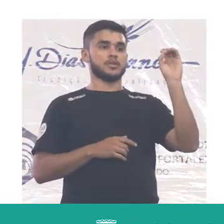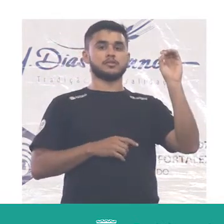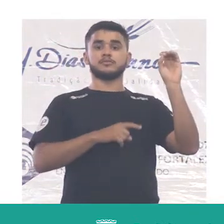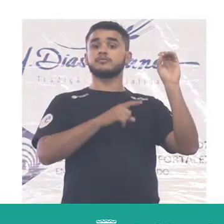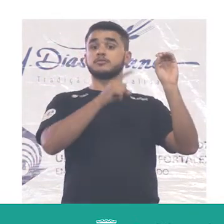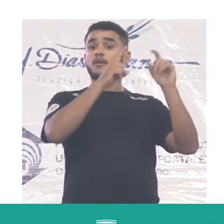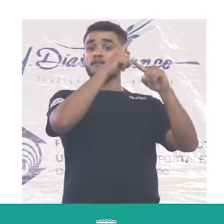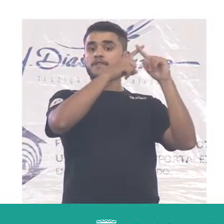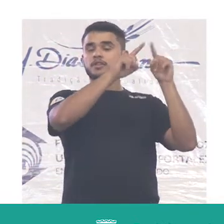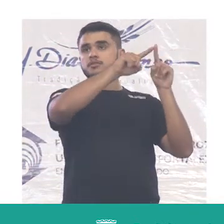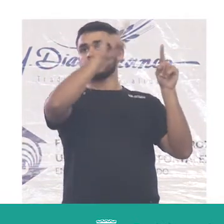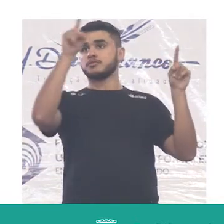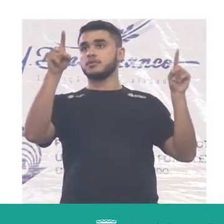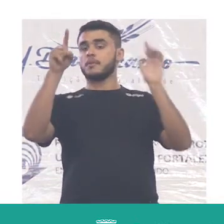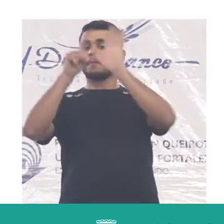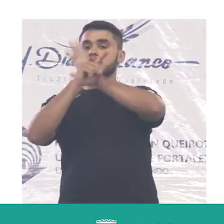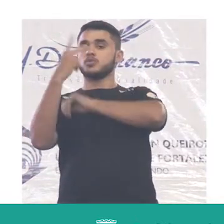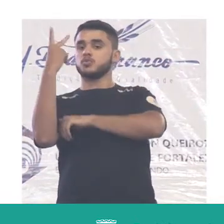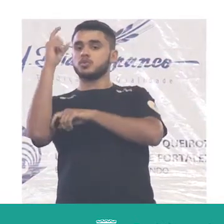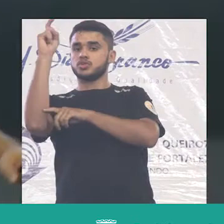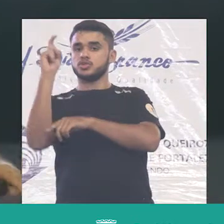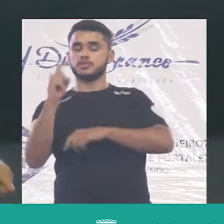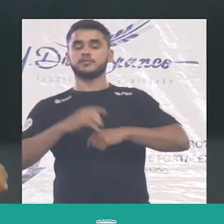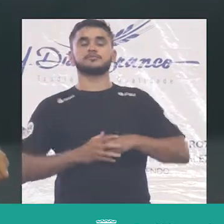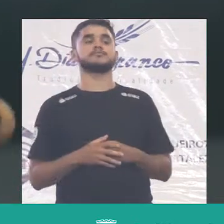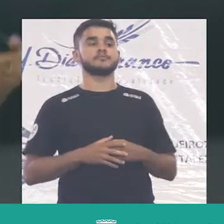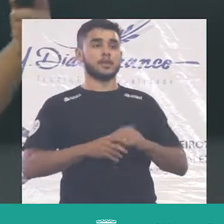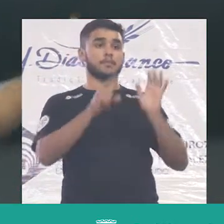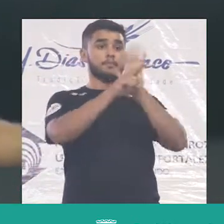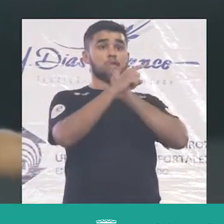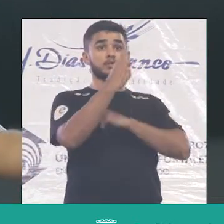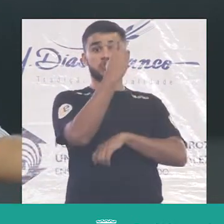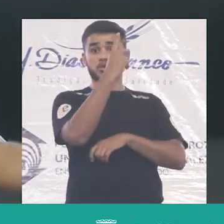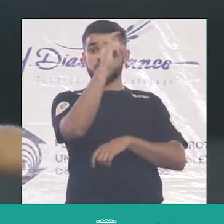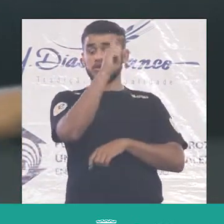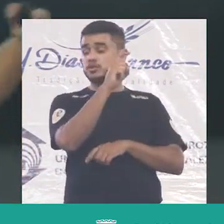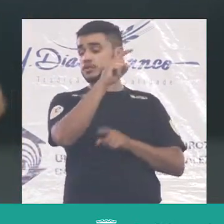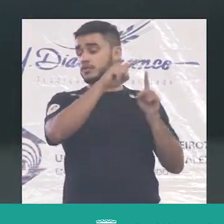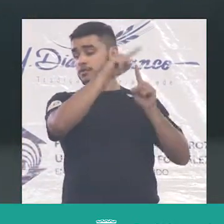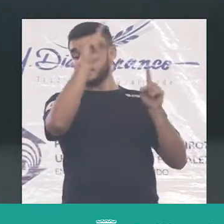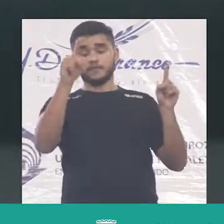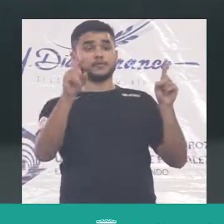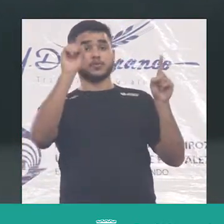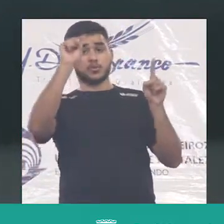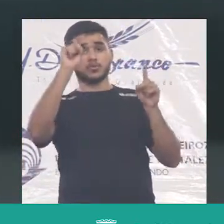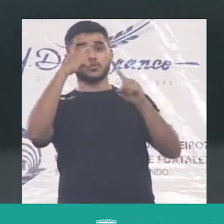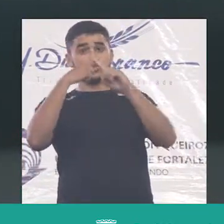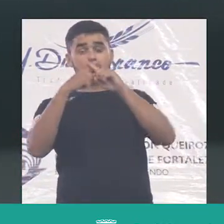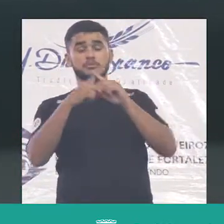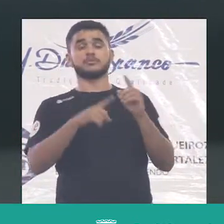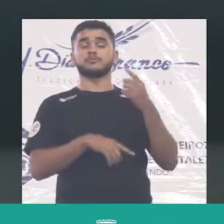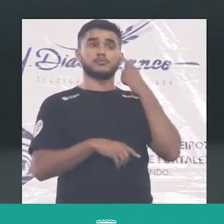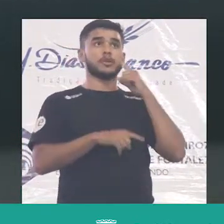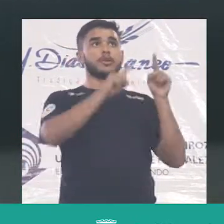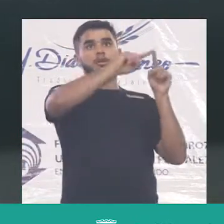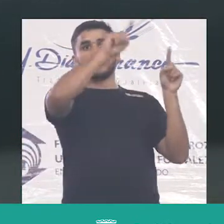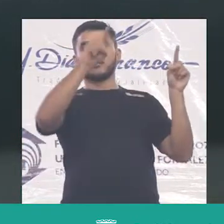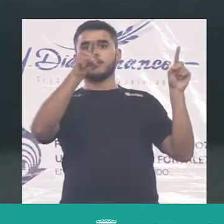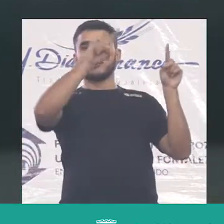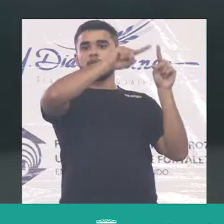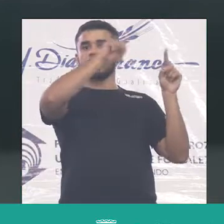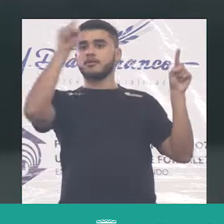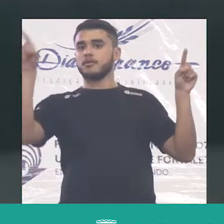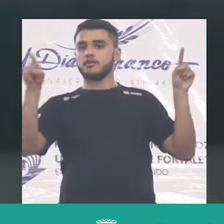menos 2x. Menos 2x vezes 8x, menos 2x vezes menos 2x ao quadrado. Quando